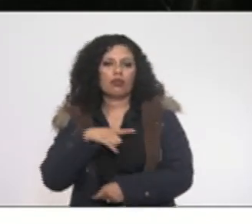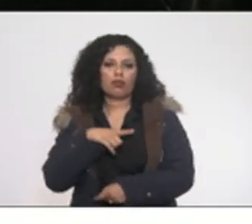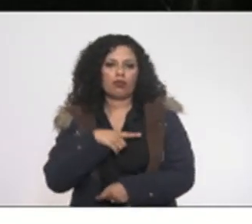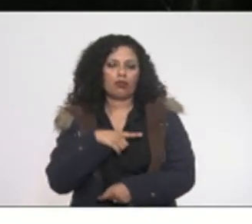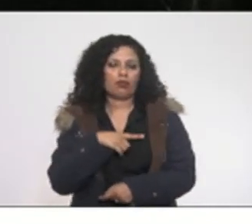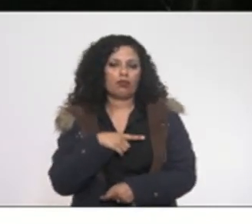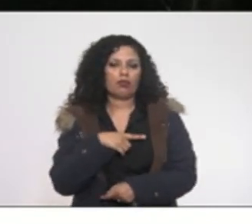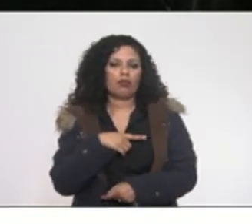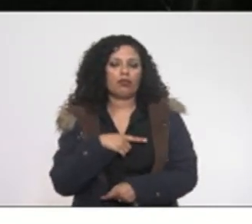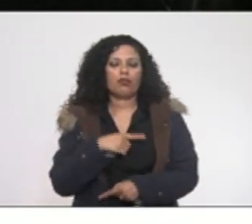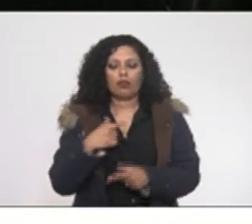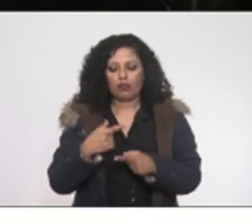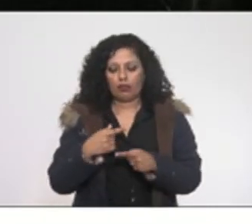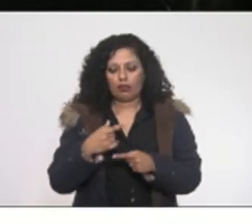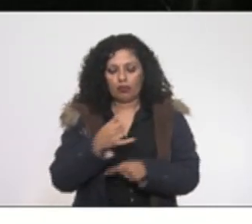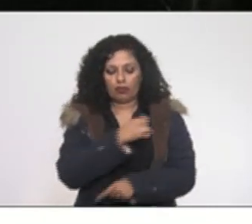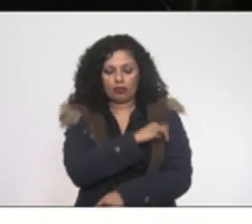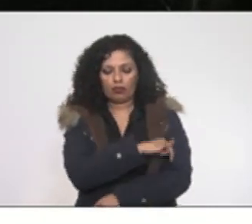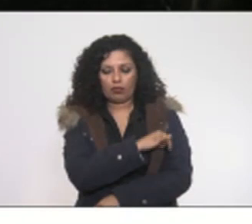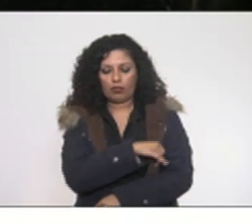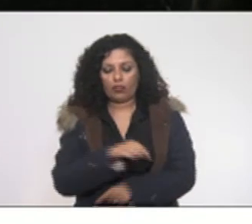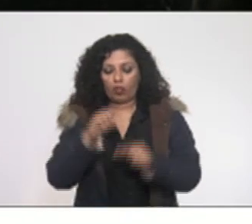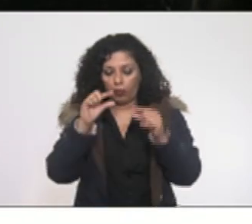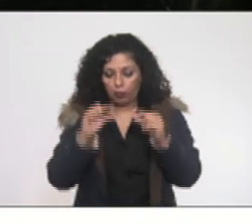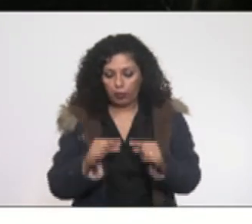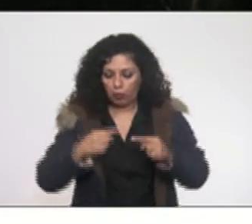pouco competitivo por causa da questão tributária.